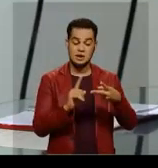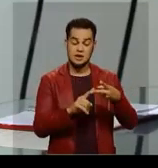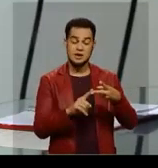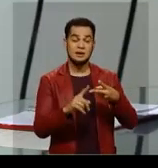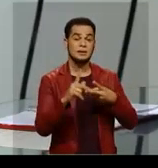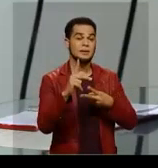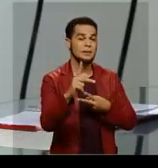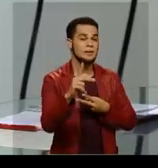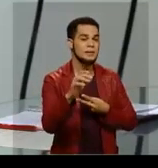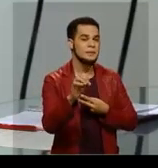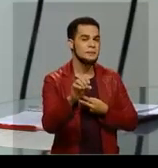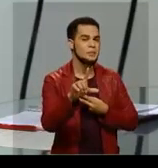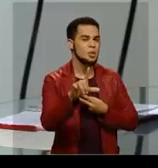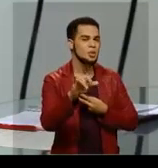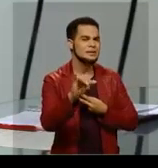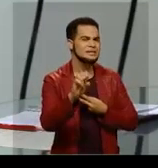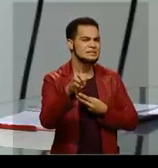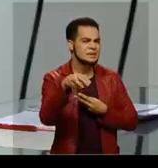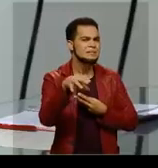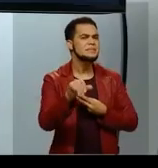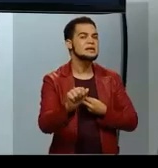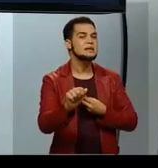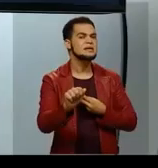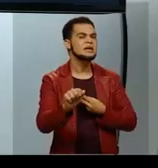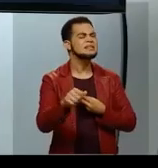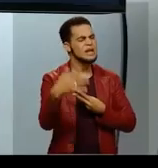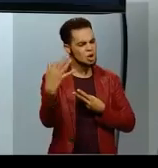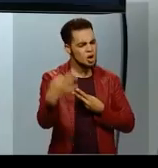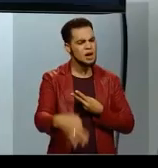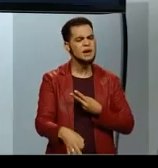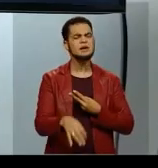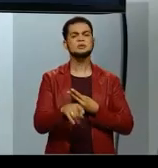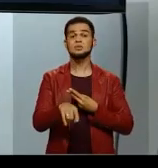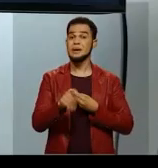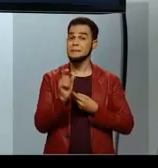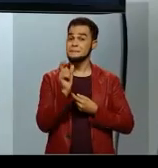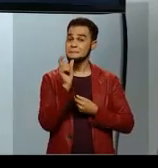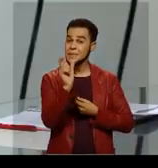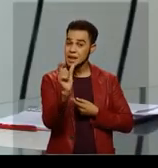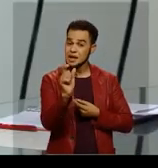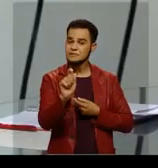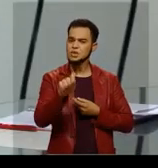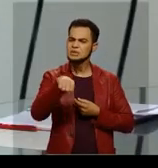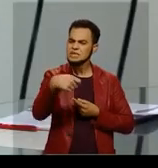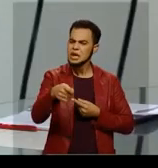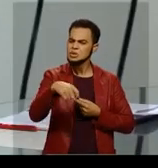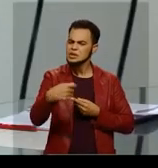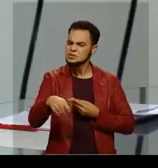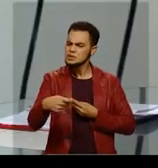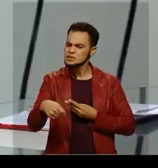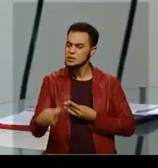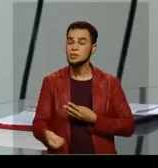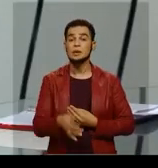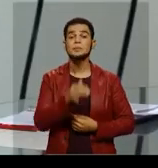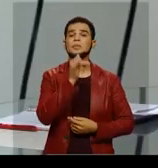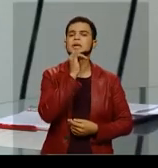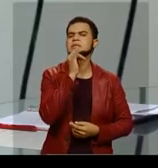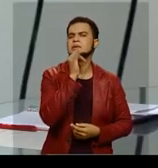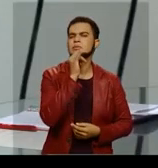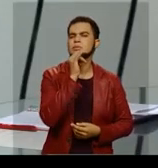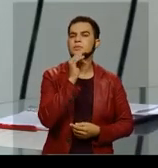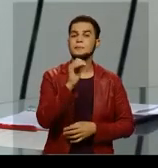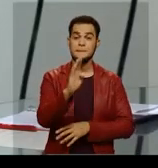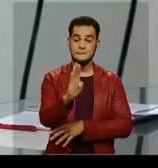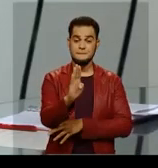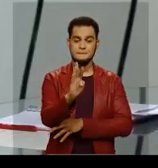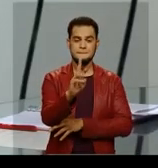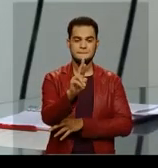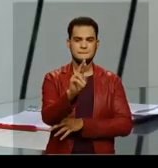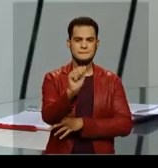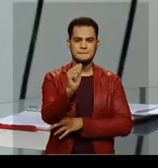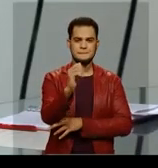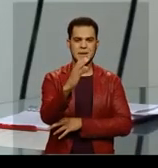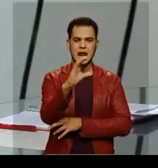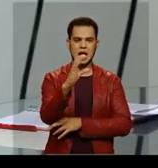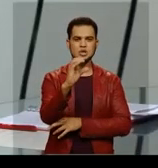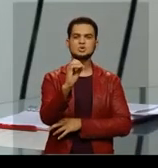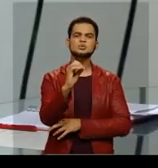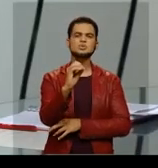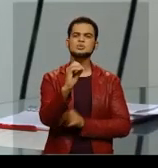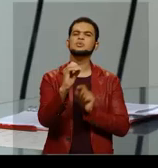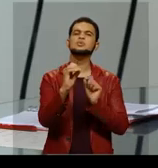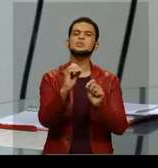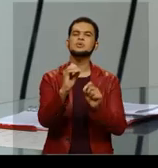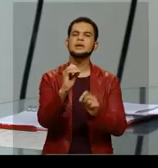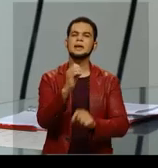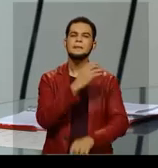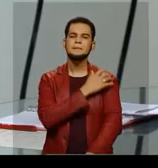né, Fernando, que nós usamos, super comum. Sentidos. Eu falo braço, olha só, o meu braço. Agora,